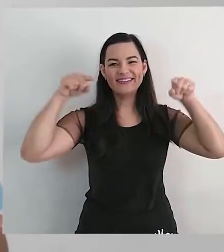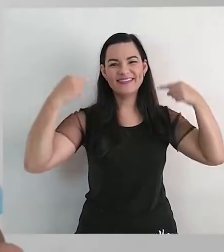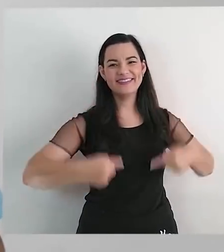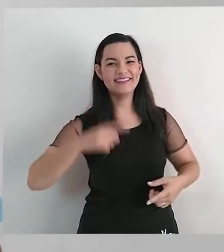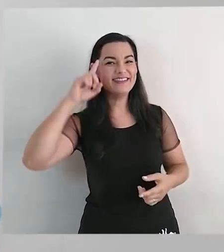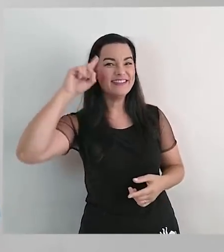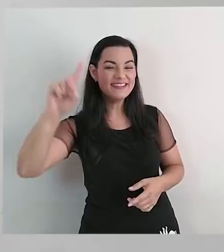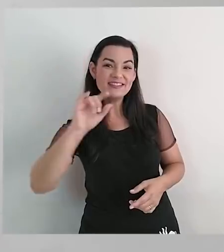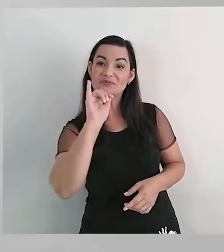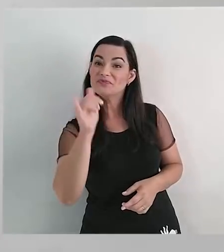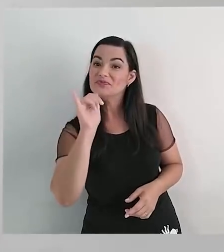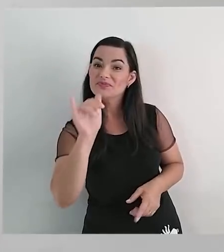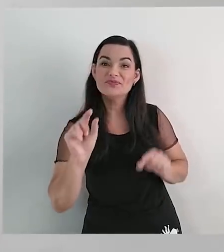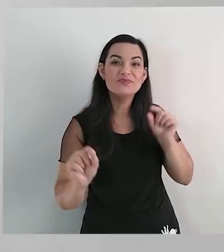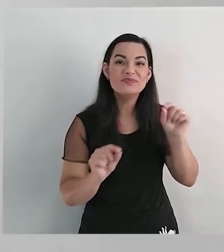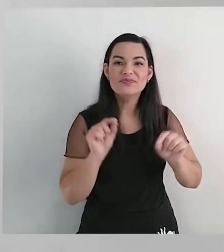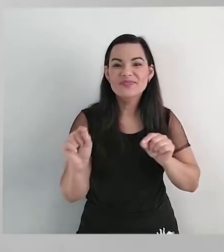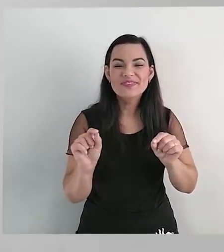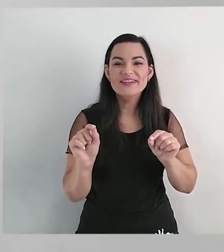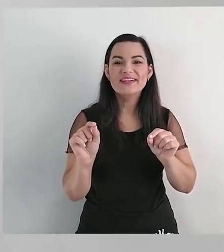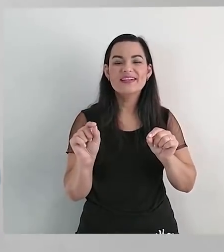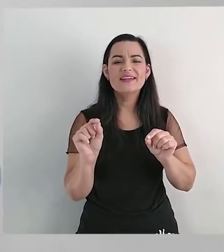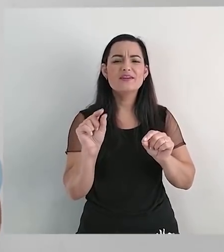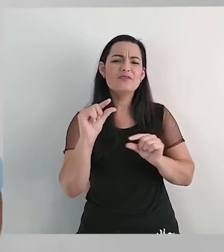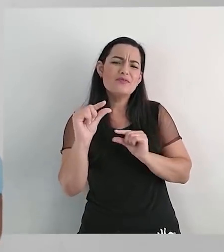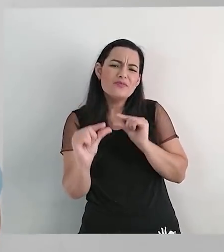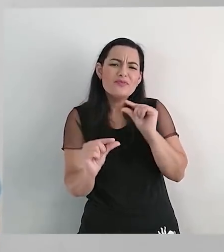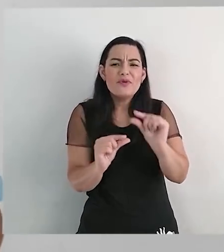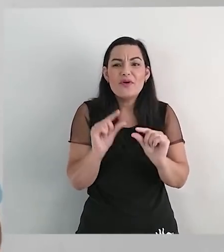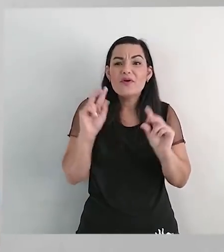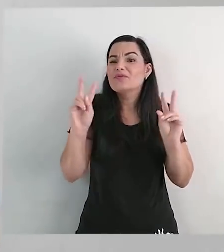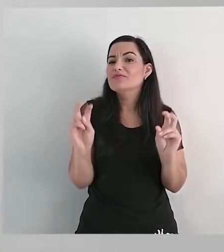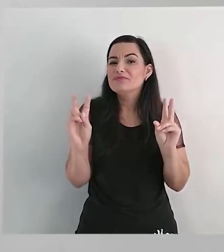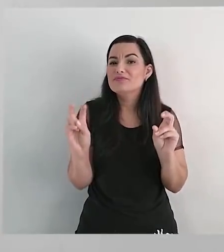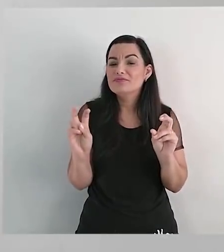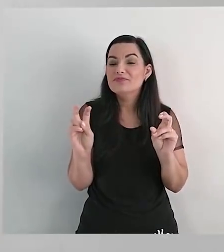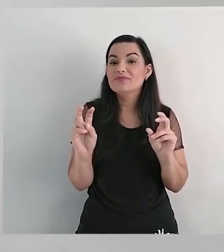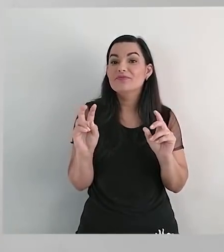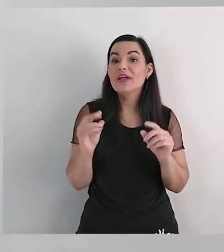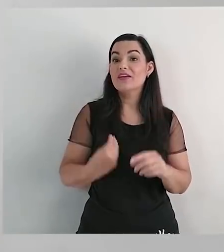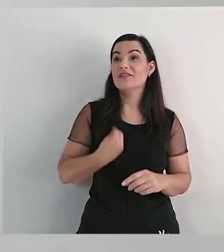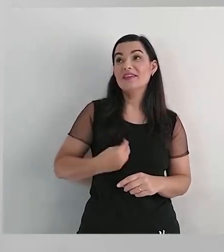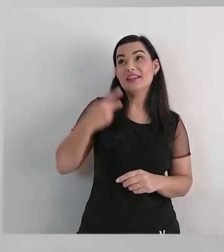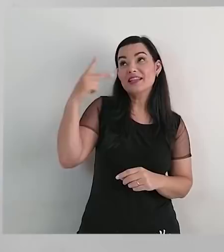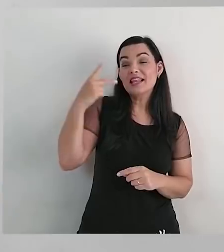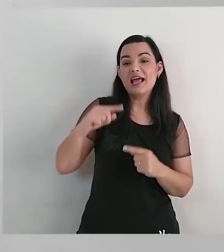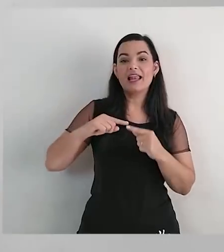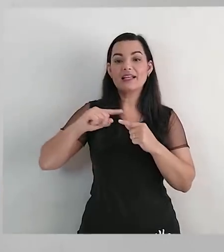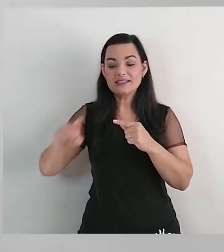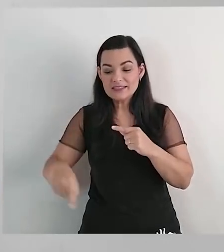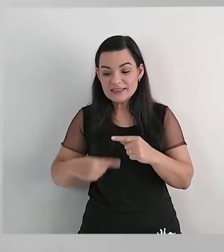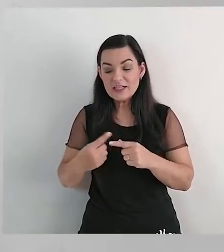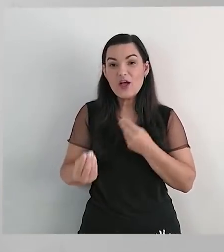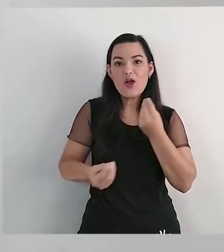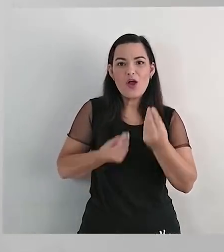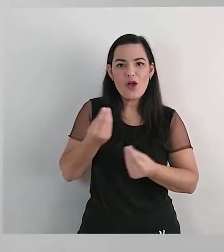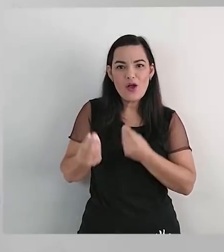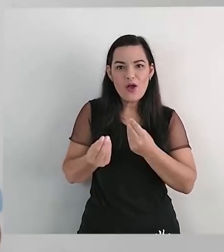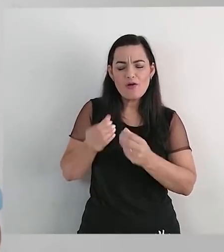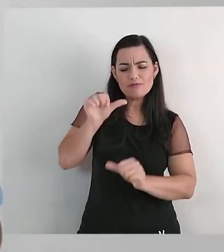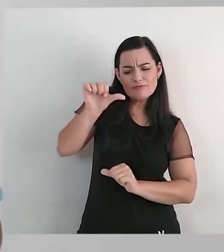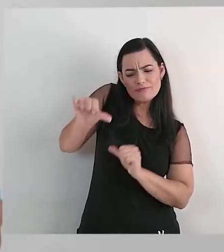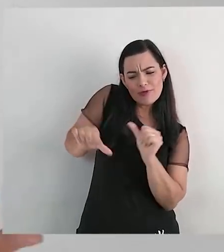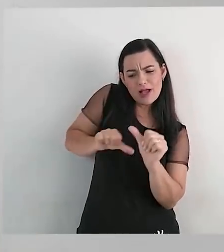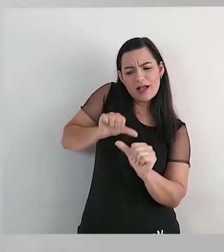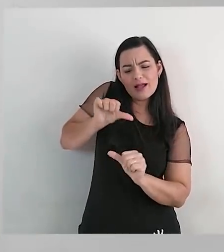para contar a vocês um pouquinho mais sobre o seu ciclo de vida, a metamorfose,